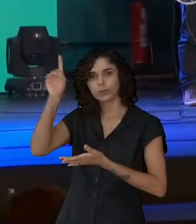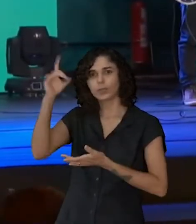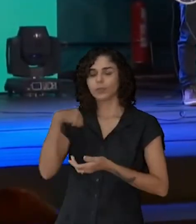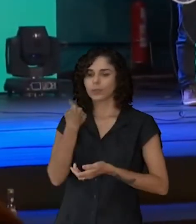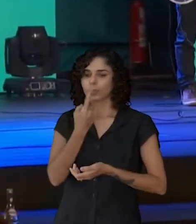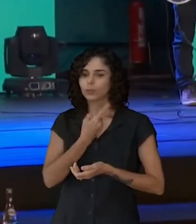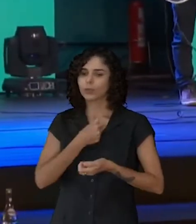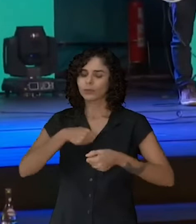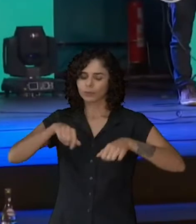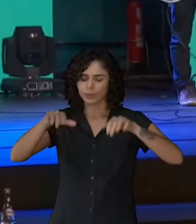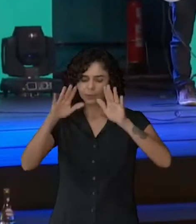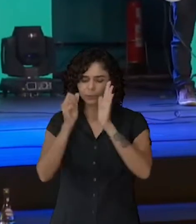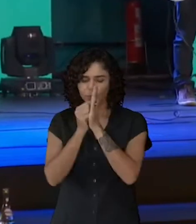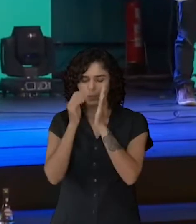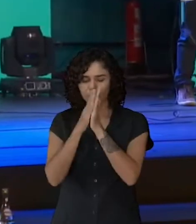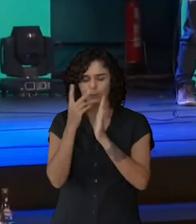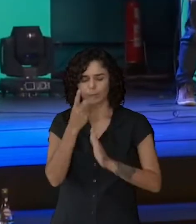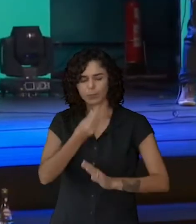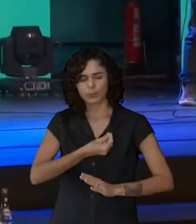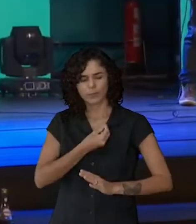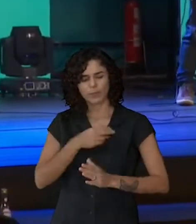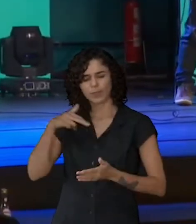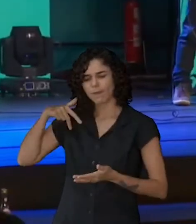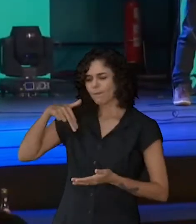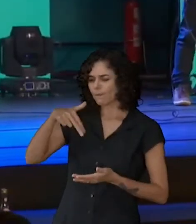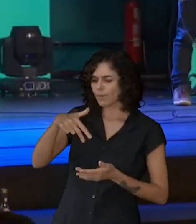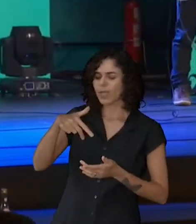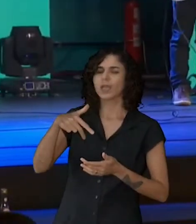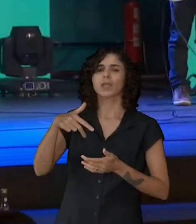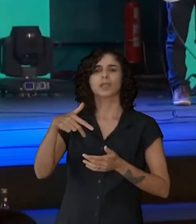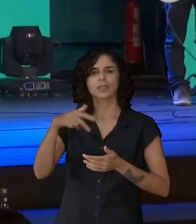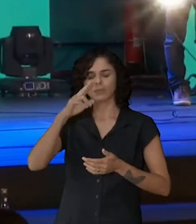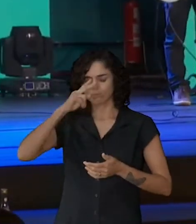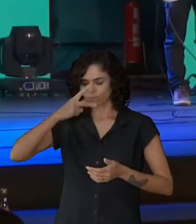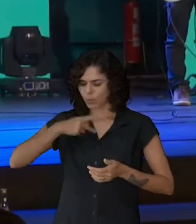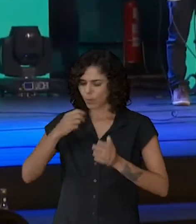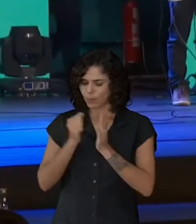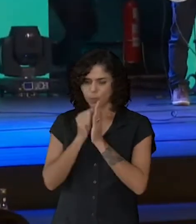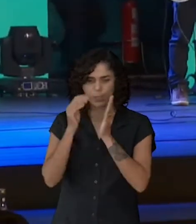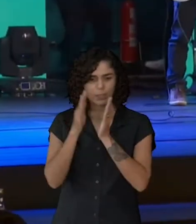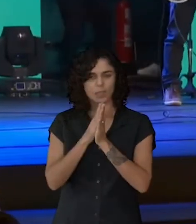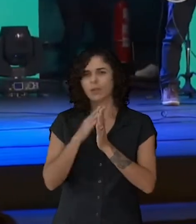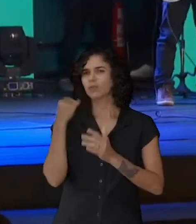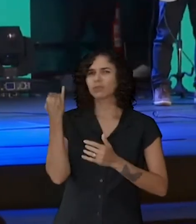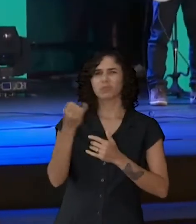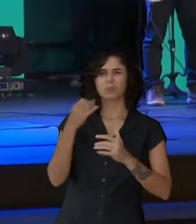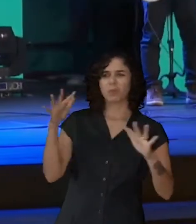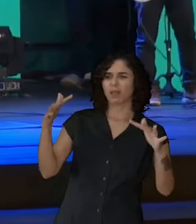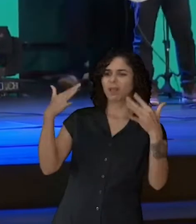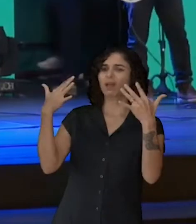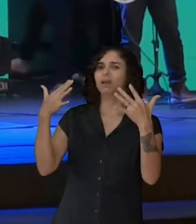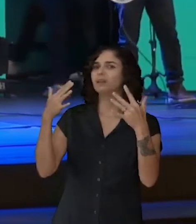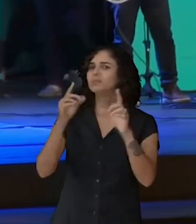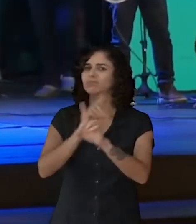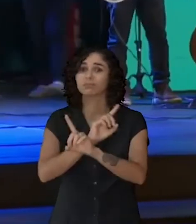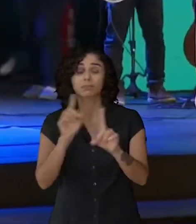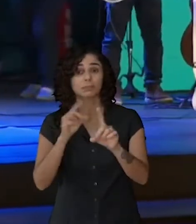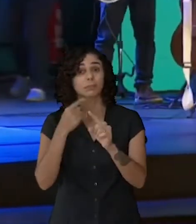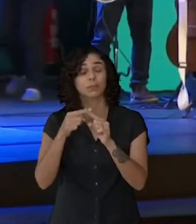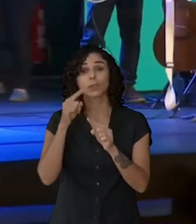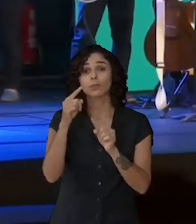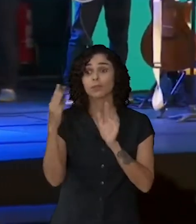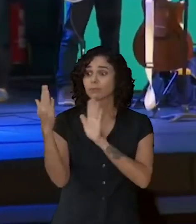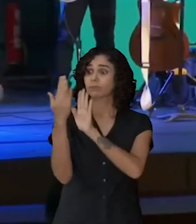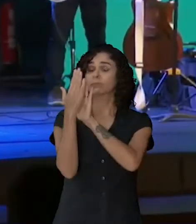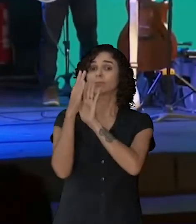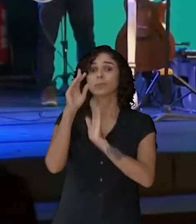orando, mas vem em oração. Vem em oração, não importa se os outros vão pensar alguma coisa ou não, porque você está diante